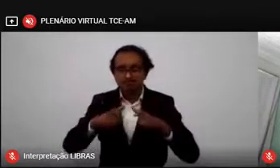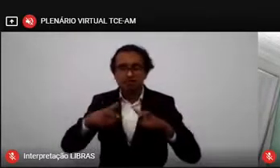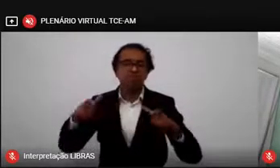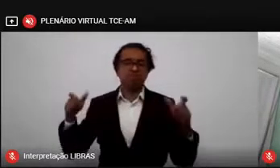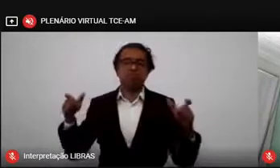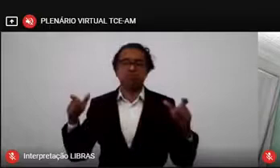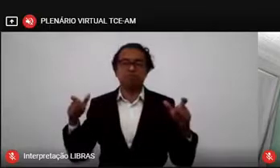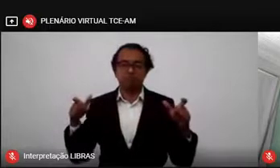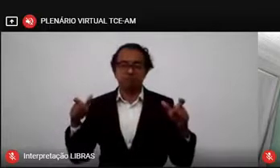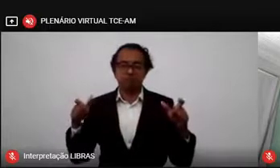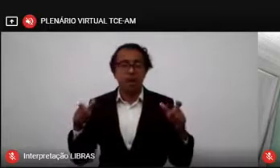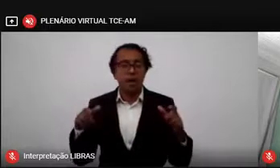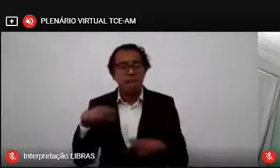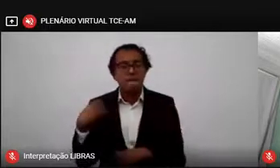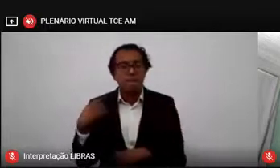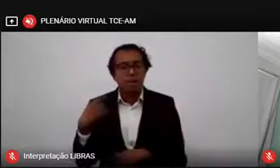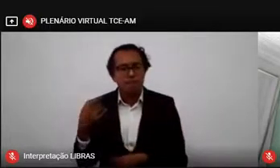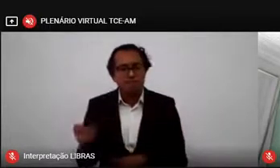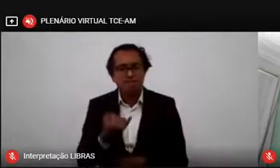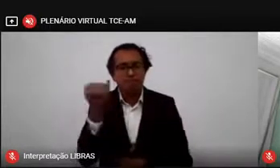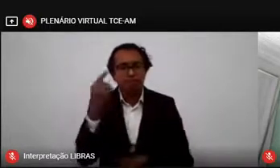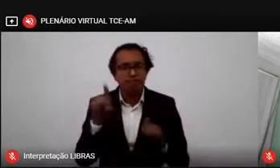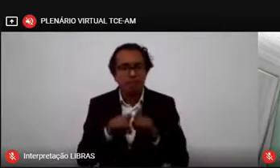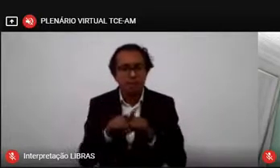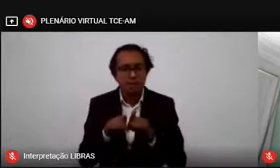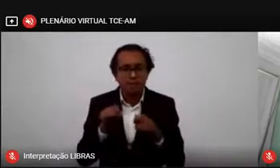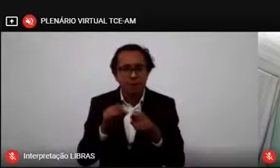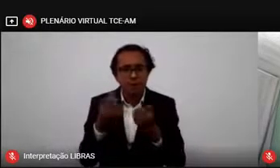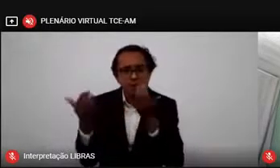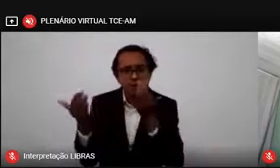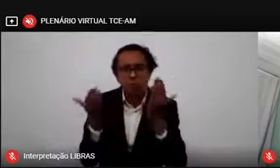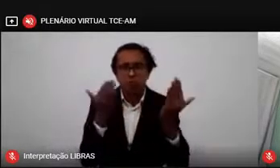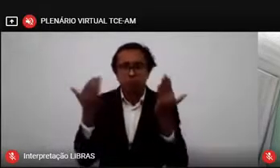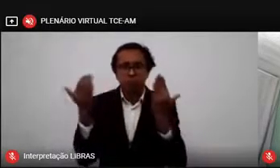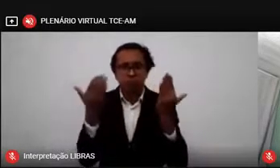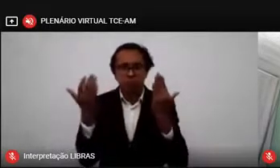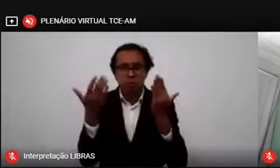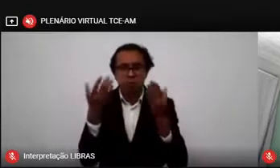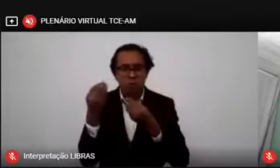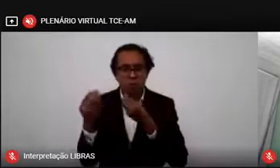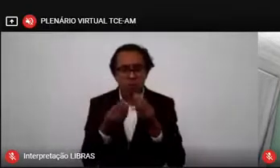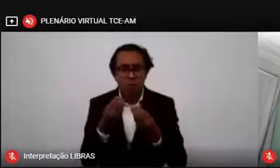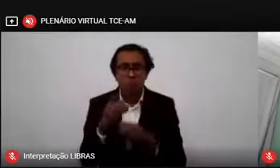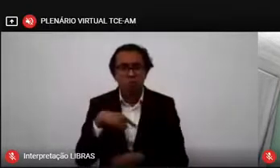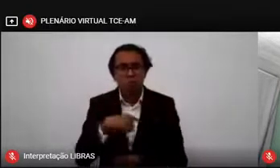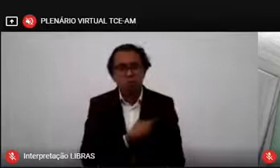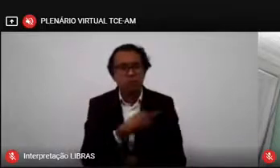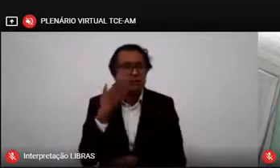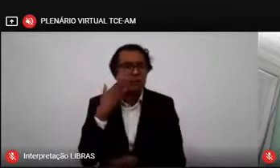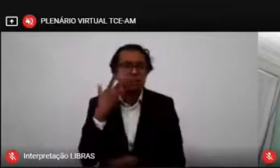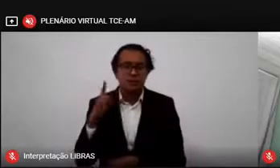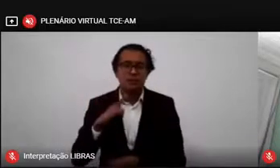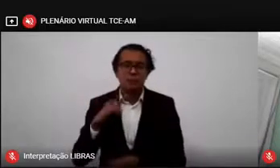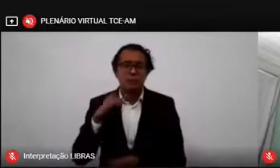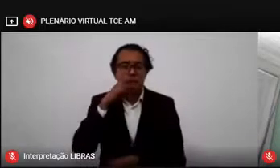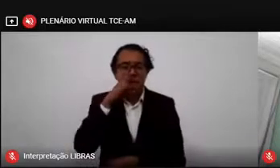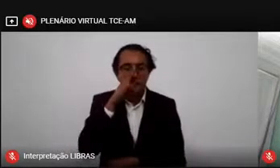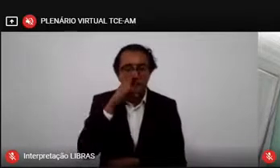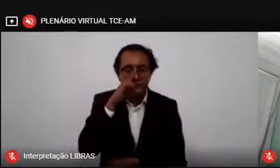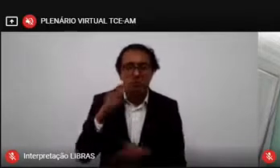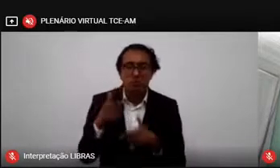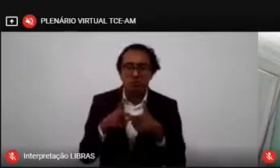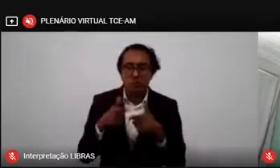do desmatamento, né? Quer dizer, às vezes, lógico, as queimadas têm um enorme impacto na saúde, mas a gente tem que prestar muita atenção nos dados